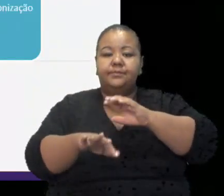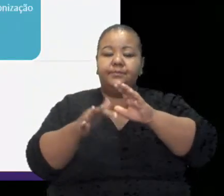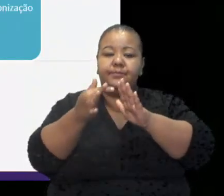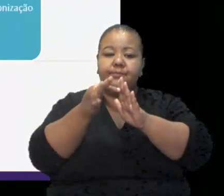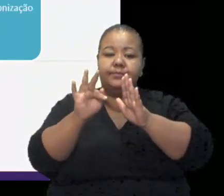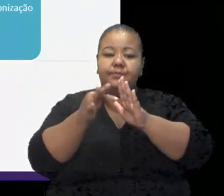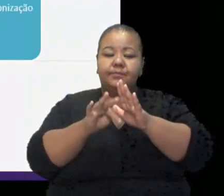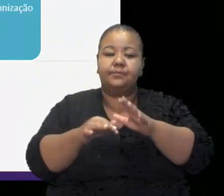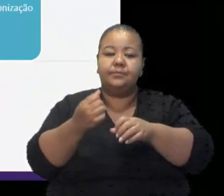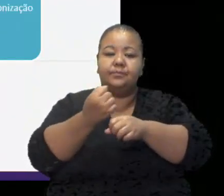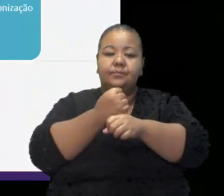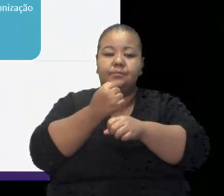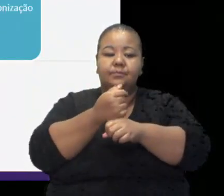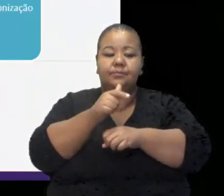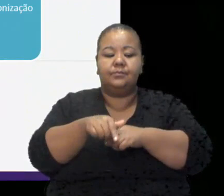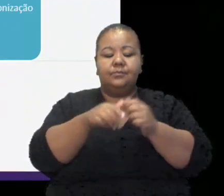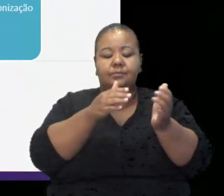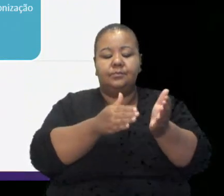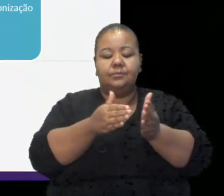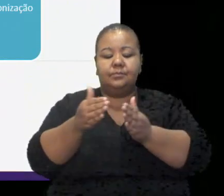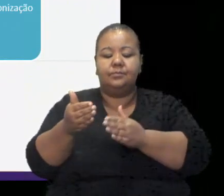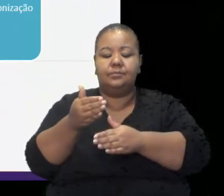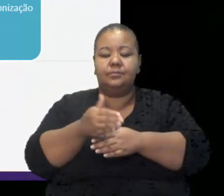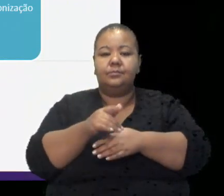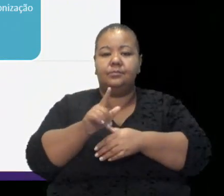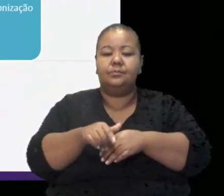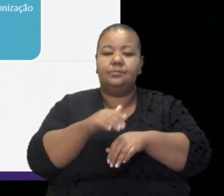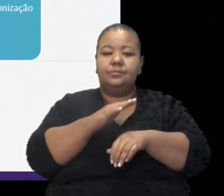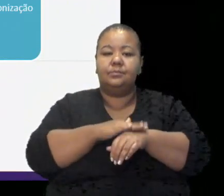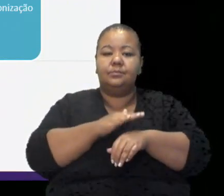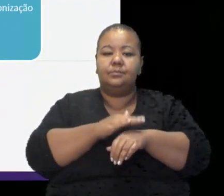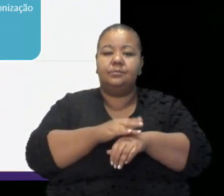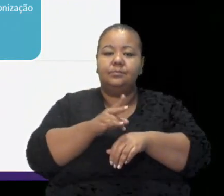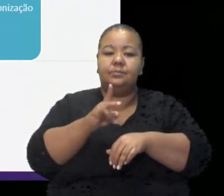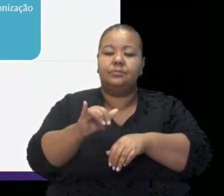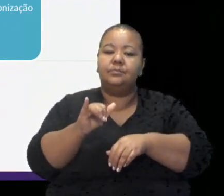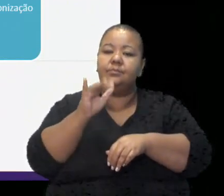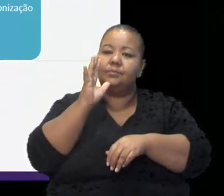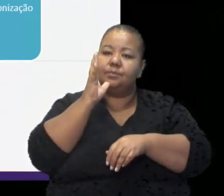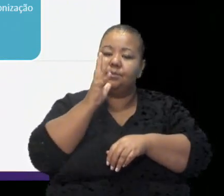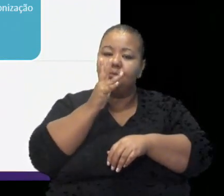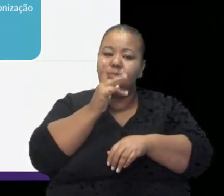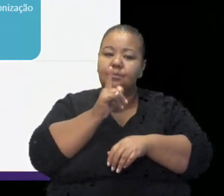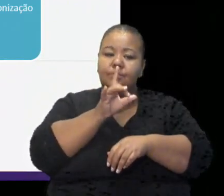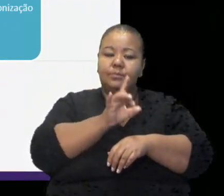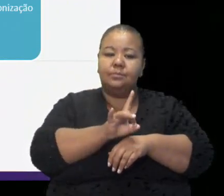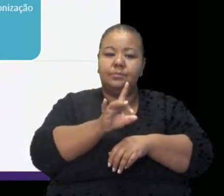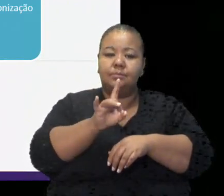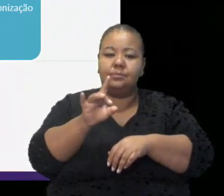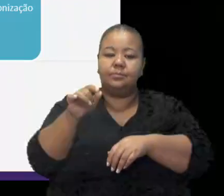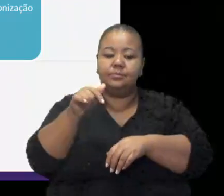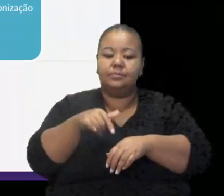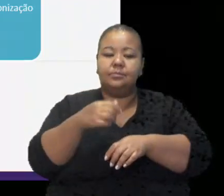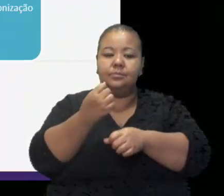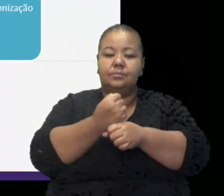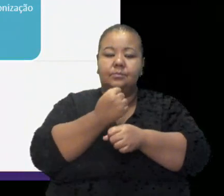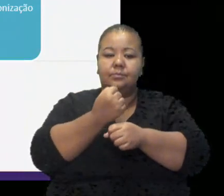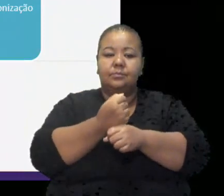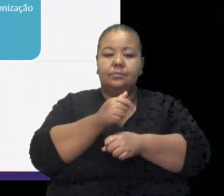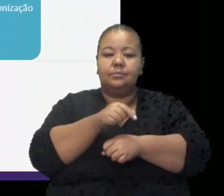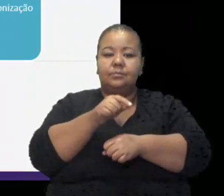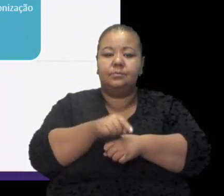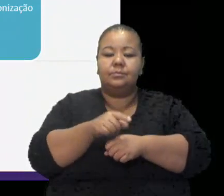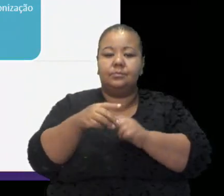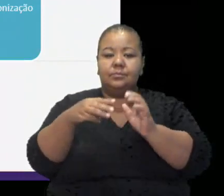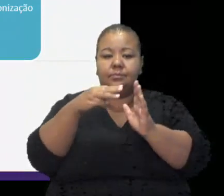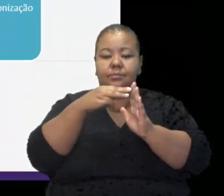produção, as etapas bem distribuídas, os tempos que eu vou gastar para cada uma dessas produções e